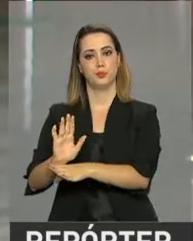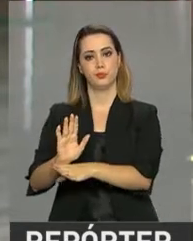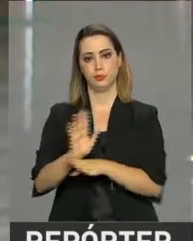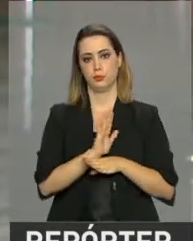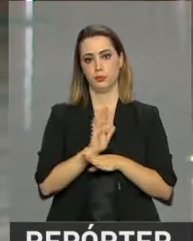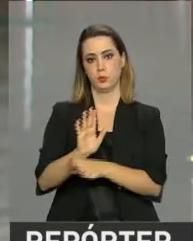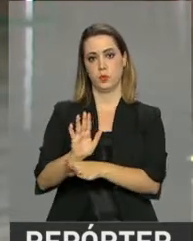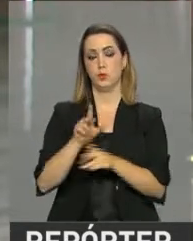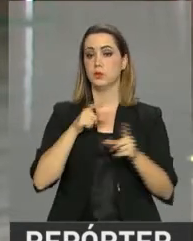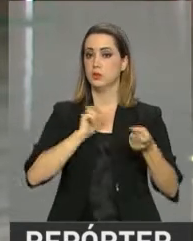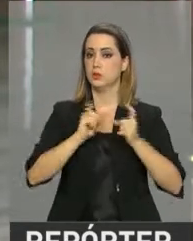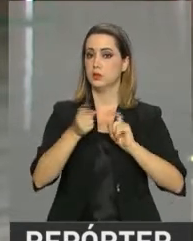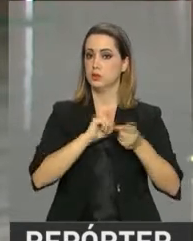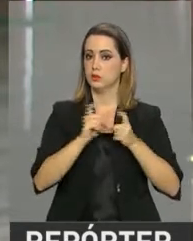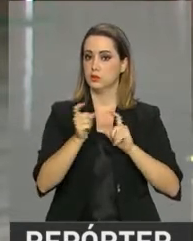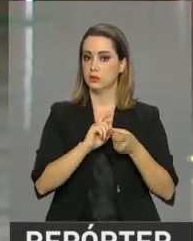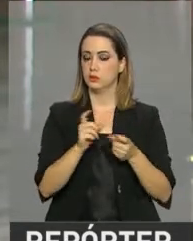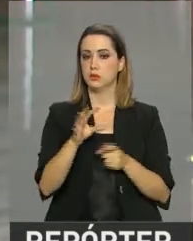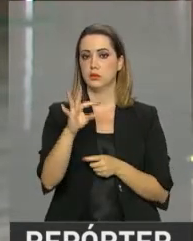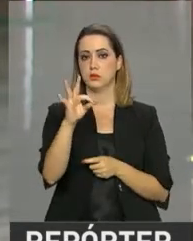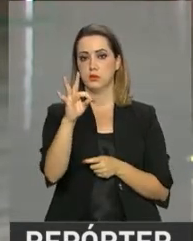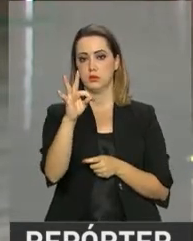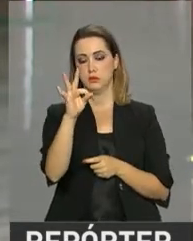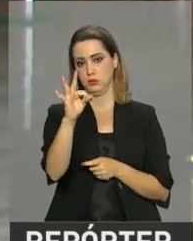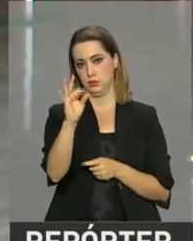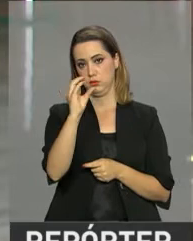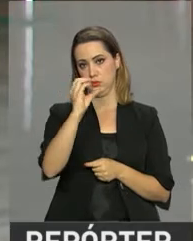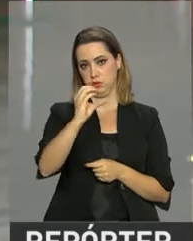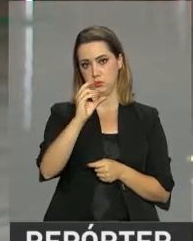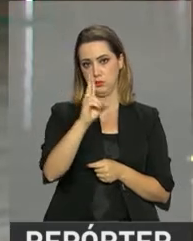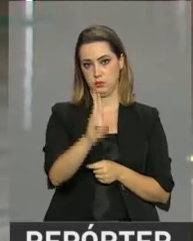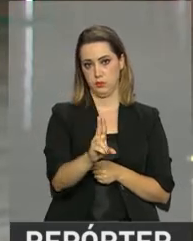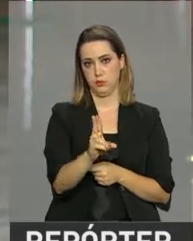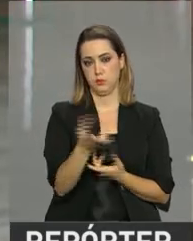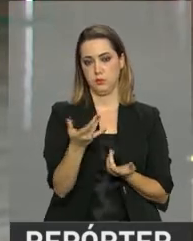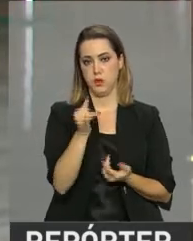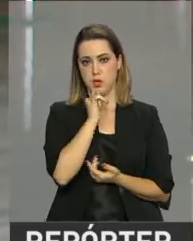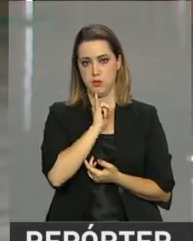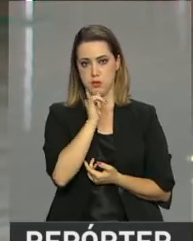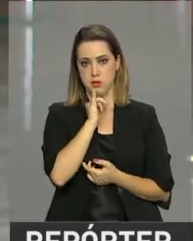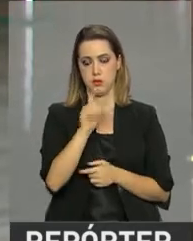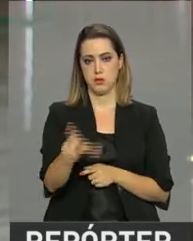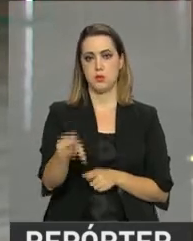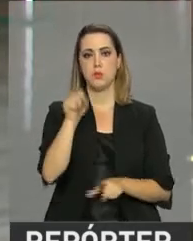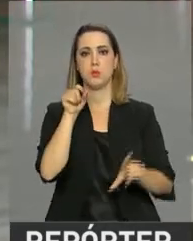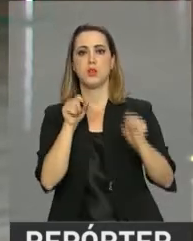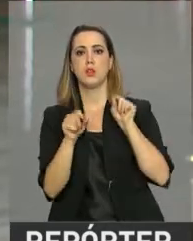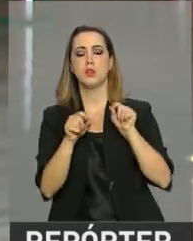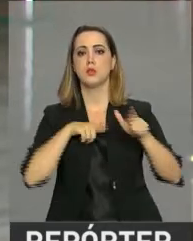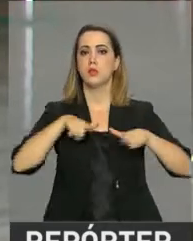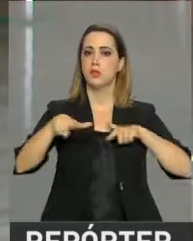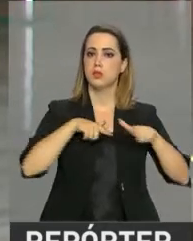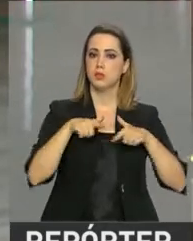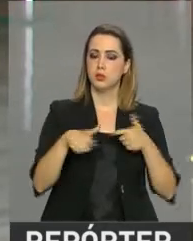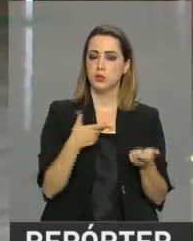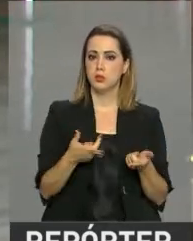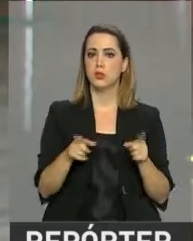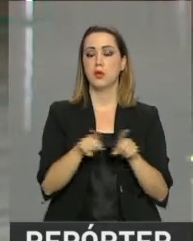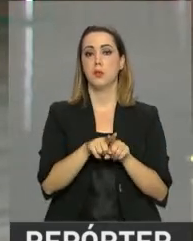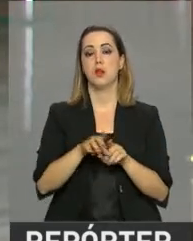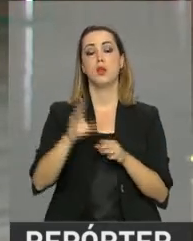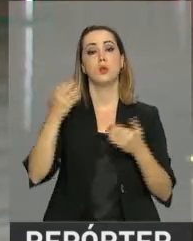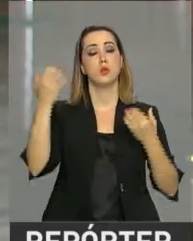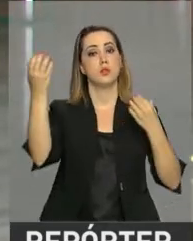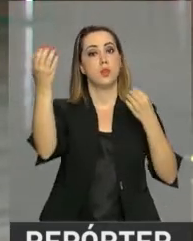administrativos o tribunal de contas da união como por exemplo na seleção de servidores por meio de concursos